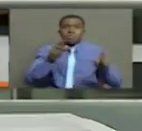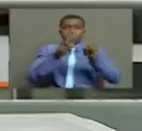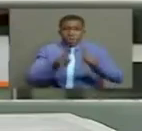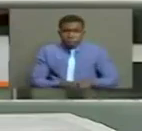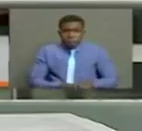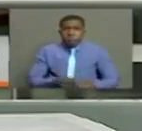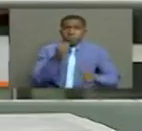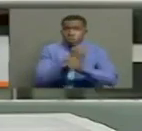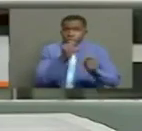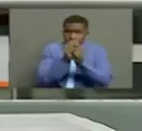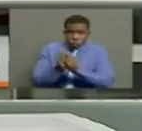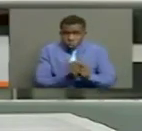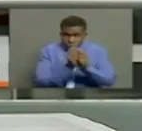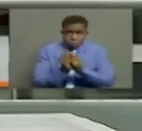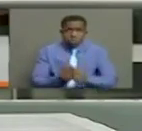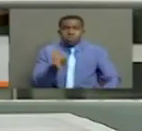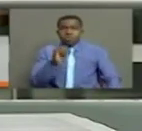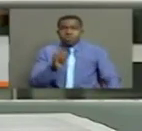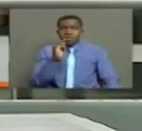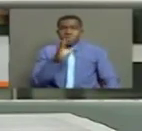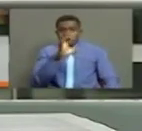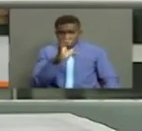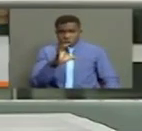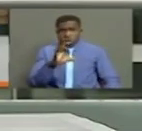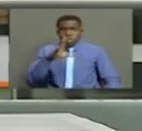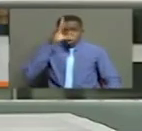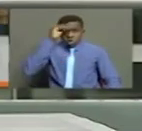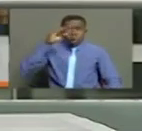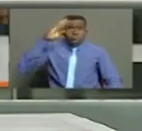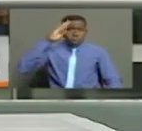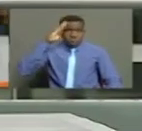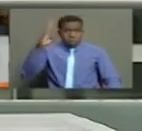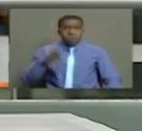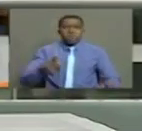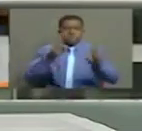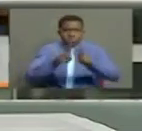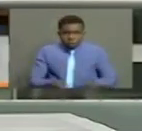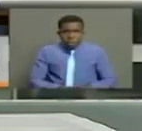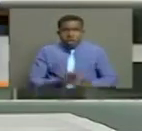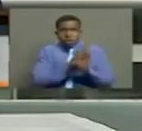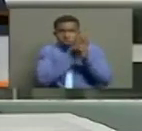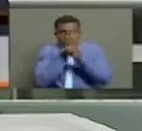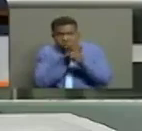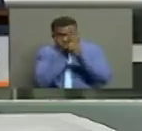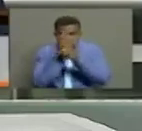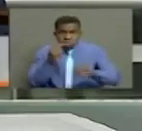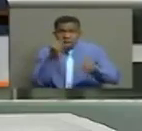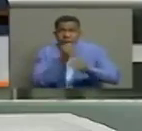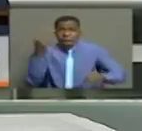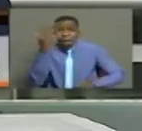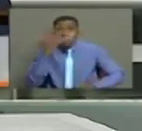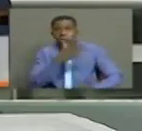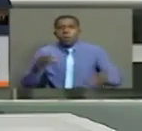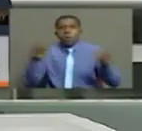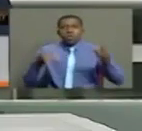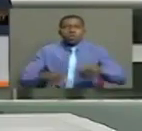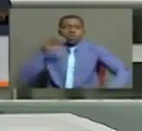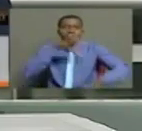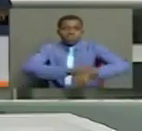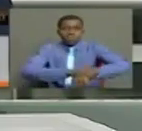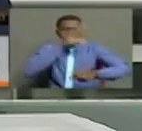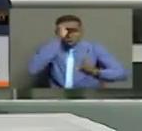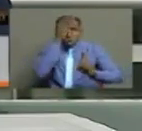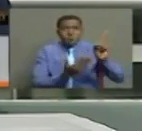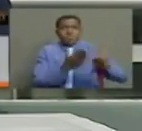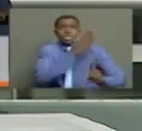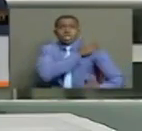Agentes do CIC na operação foi detido o major Pedro lusat com mais de 10 milhões de